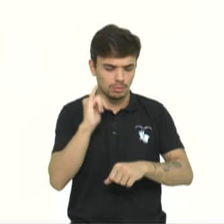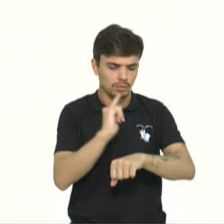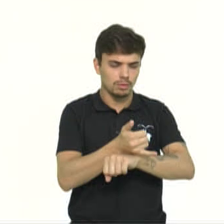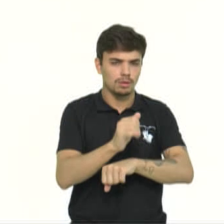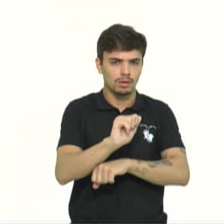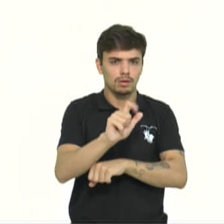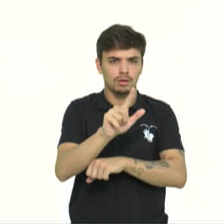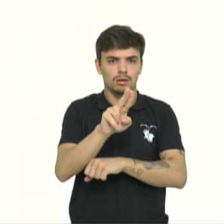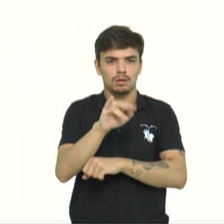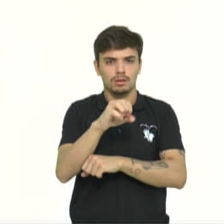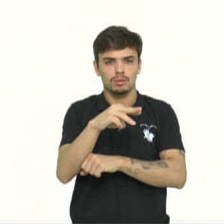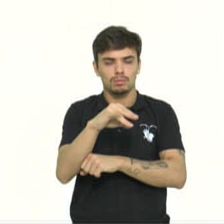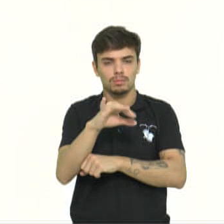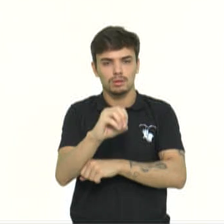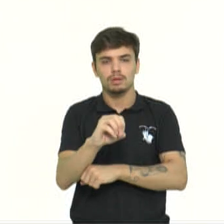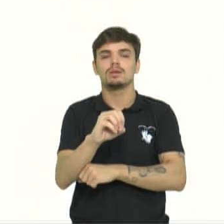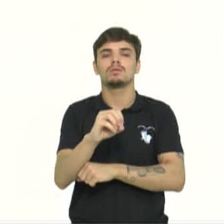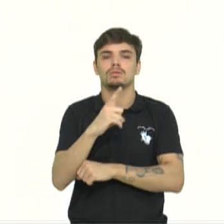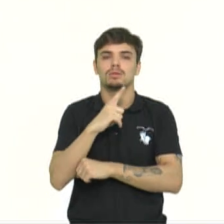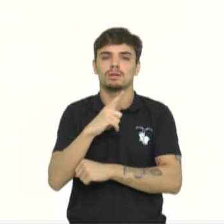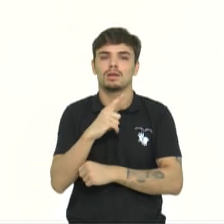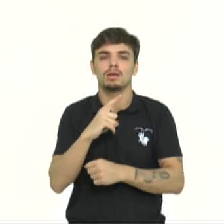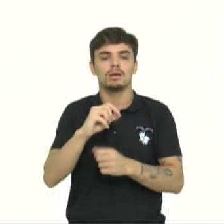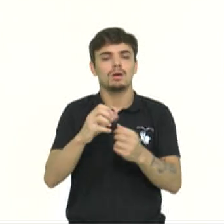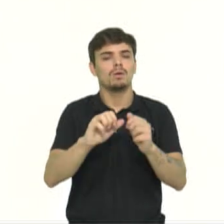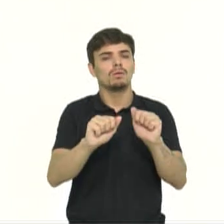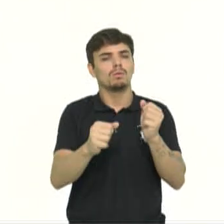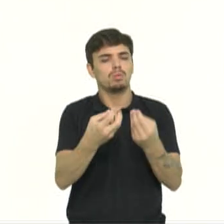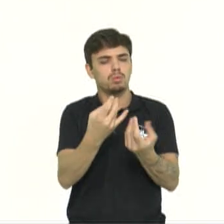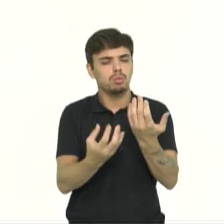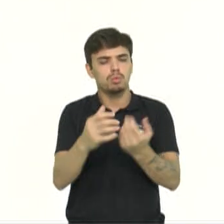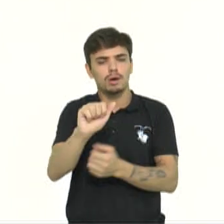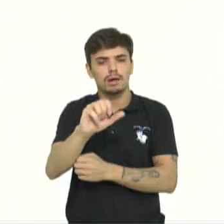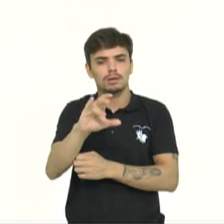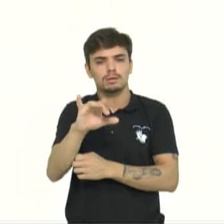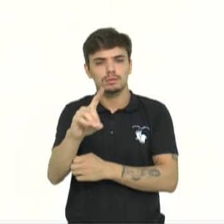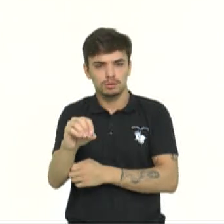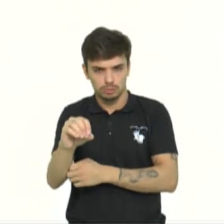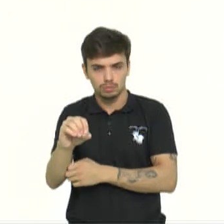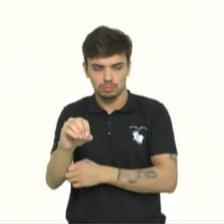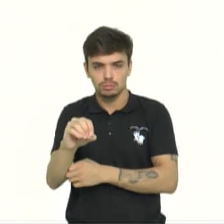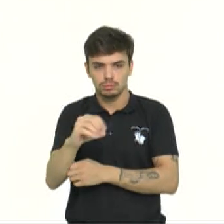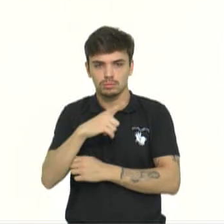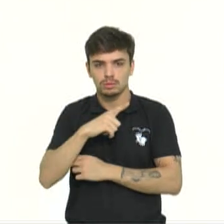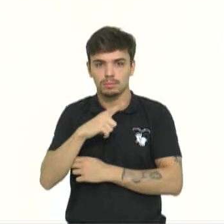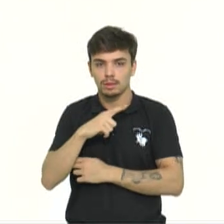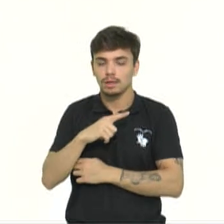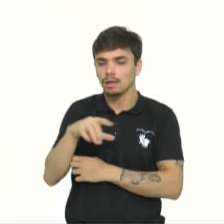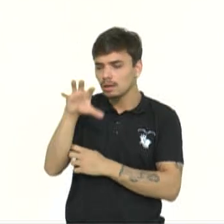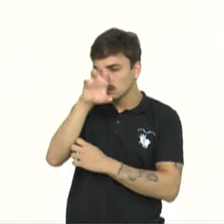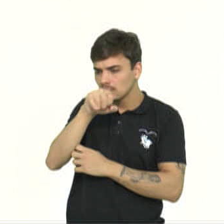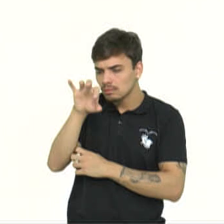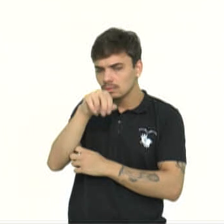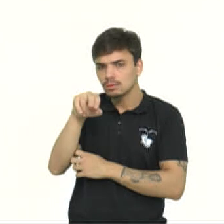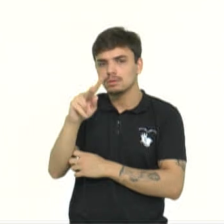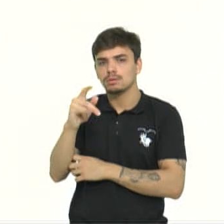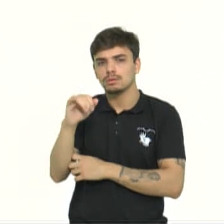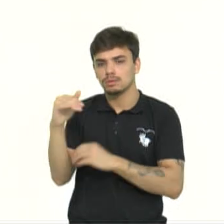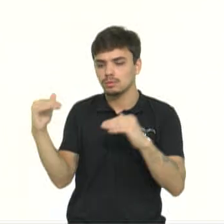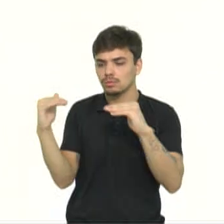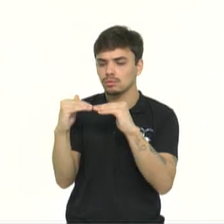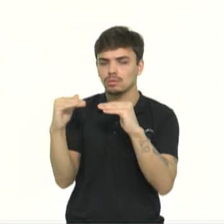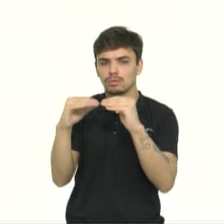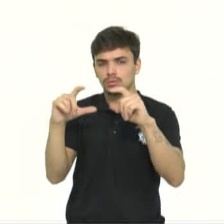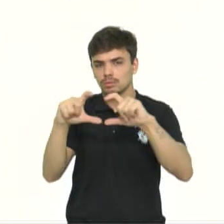metálico reage com ácido sulfúrico, produzindo sulfato de alumínio e gás hidrogênio, conforme a seguinte equação